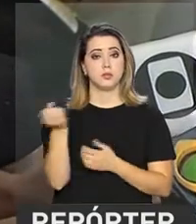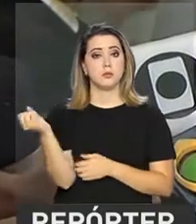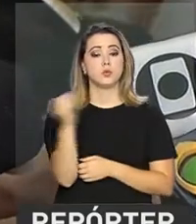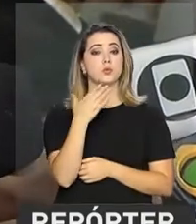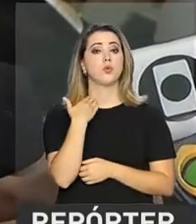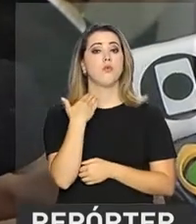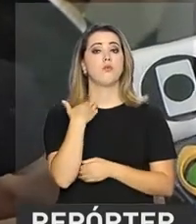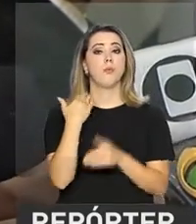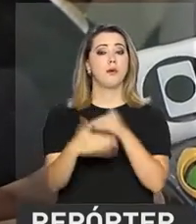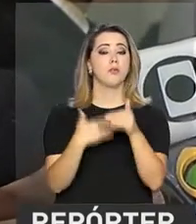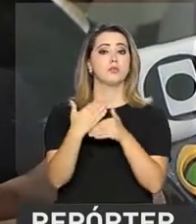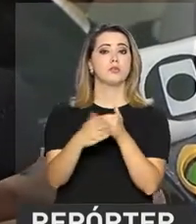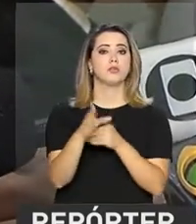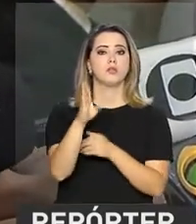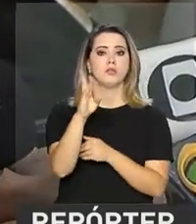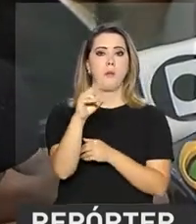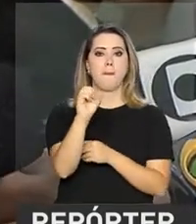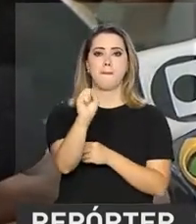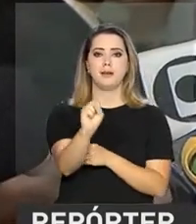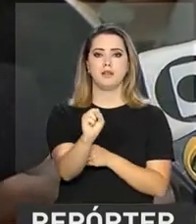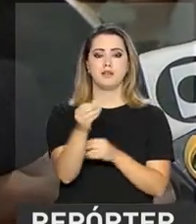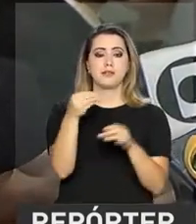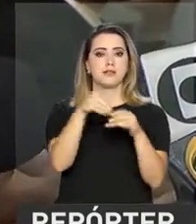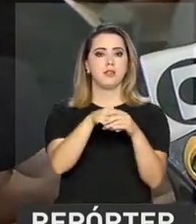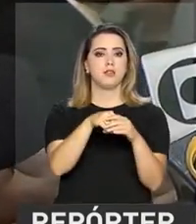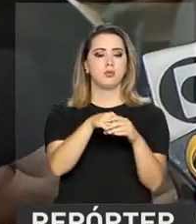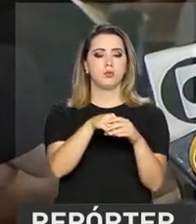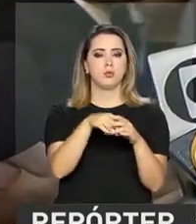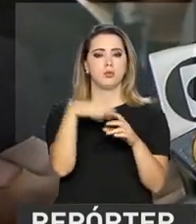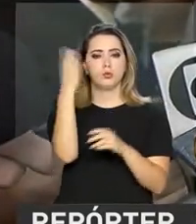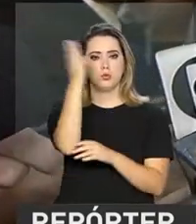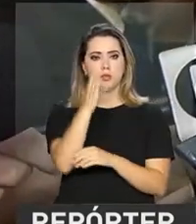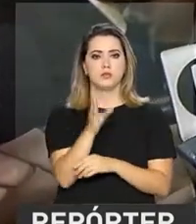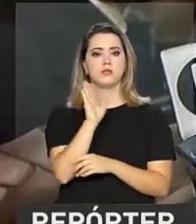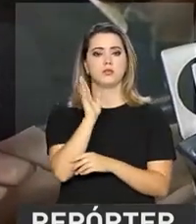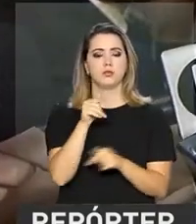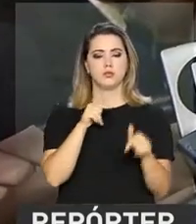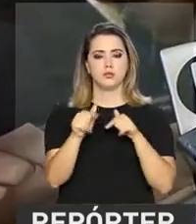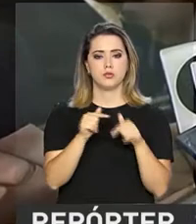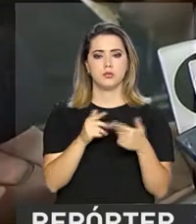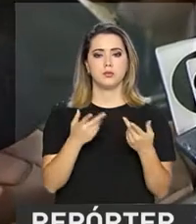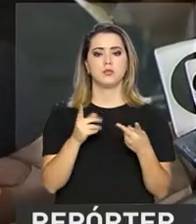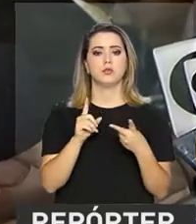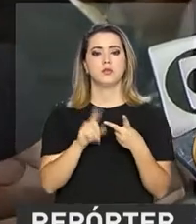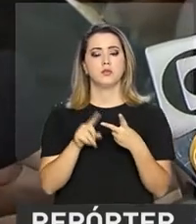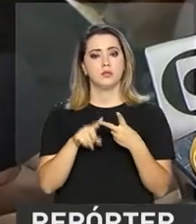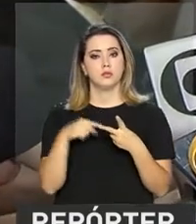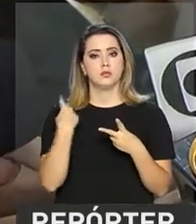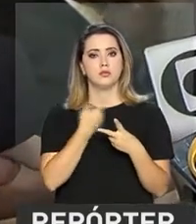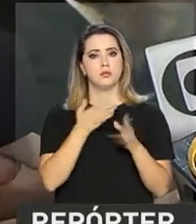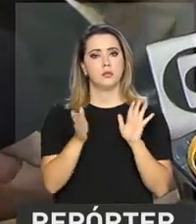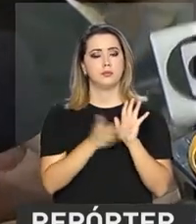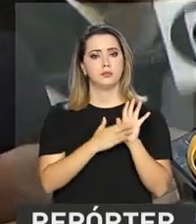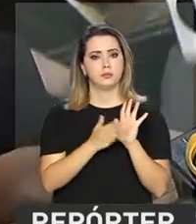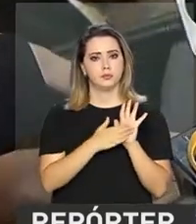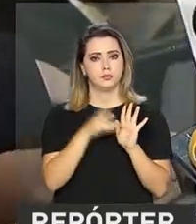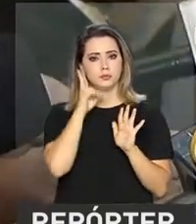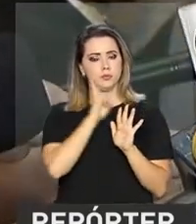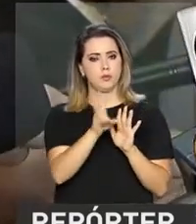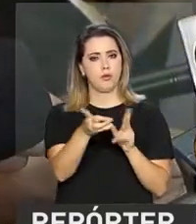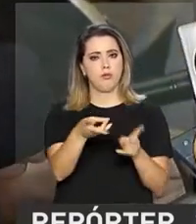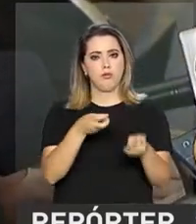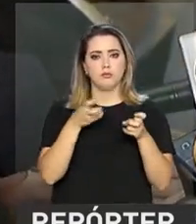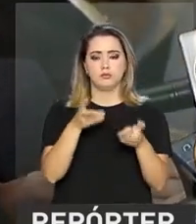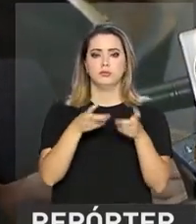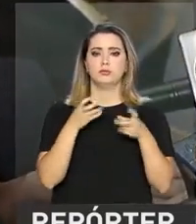de Desenvolvimento do Brasil. Isso já está sendo trabalhado. Também propusemos uma coisa que eu verifiquei que ganhou